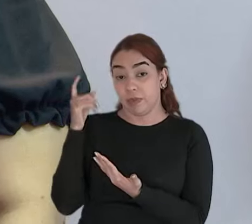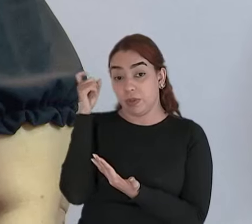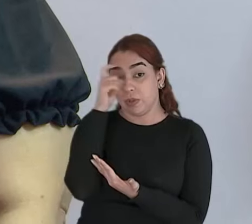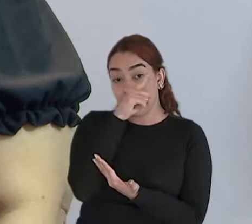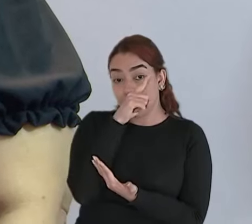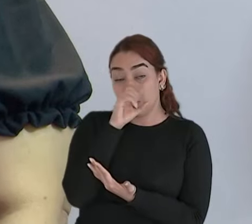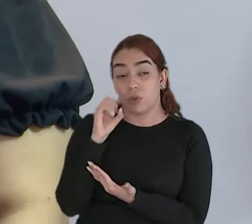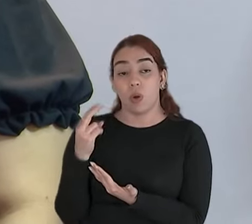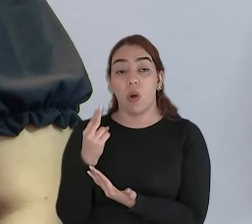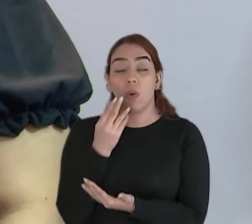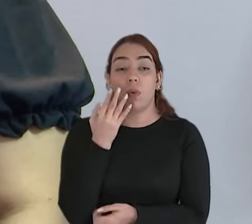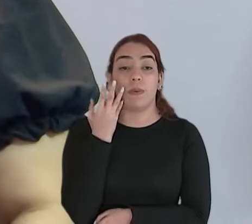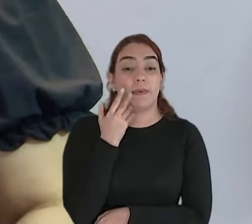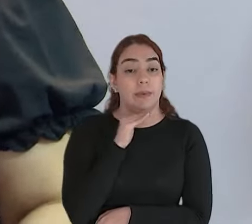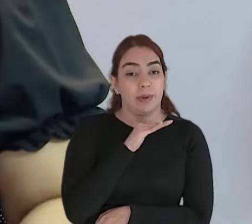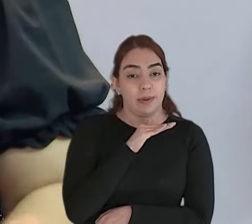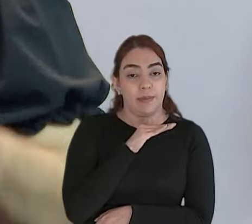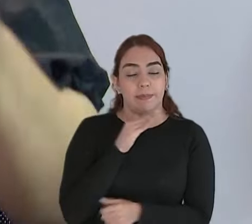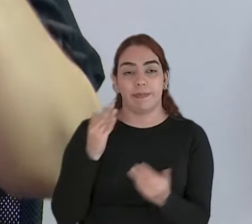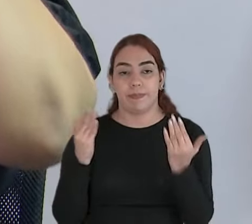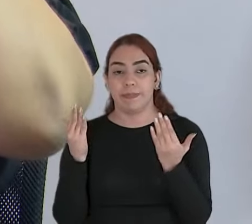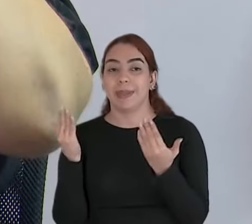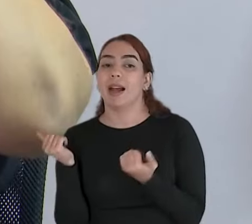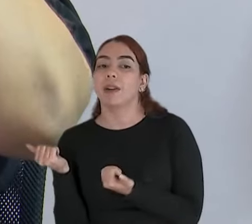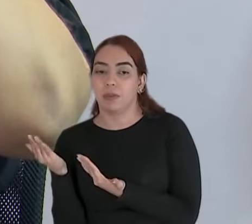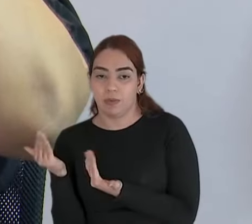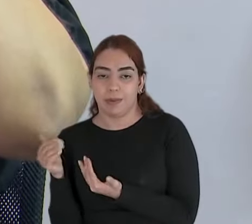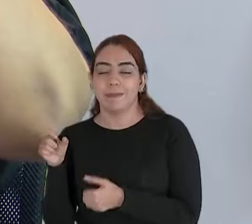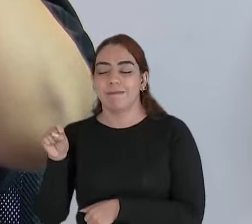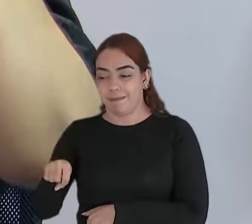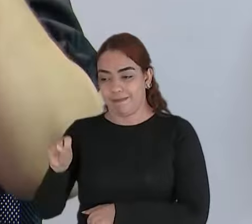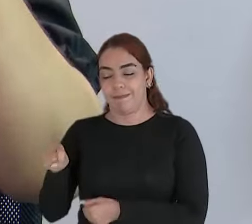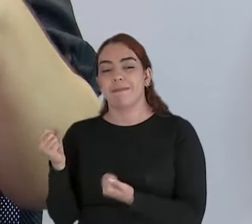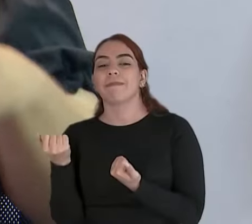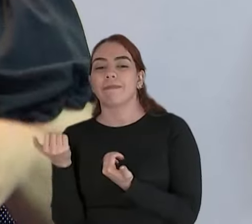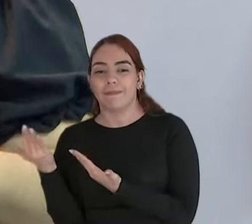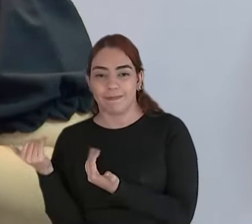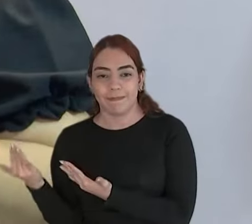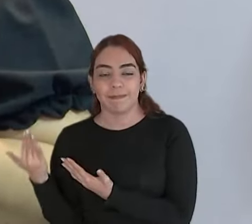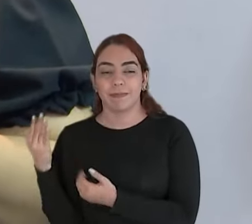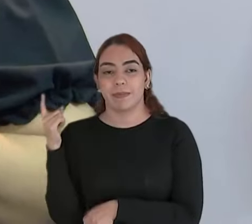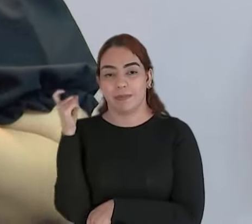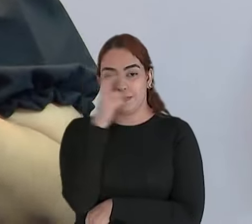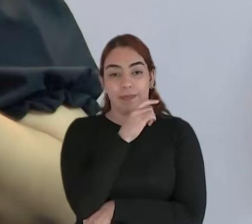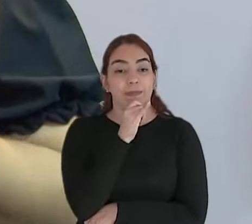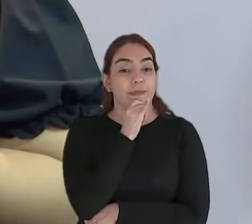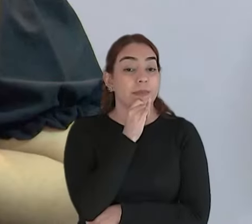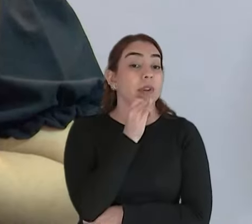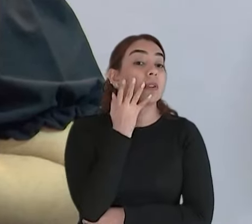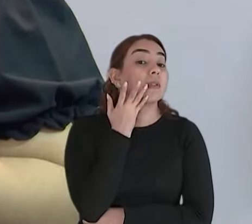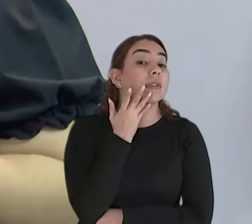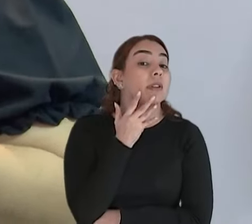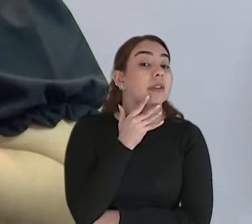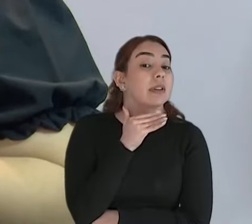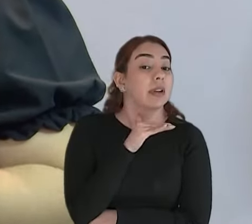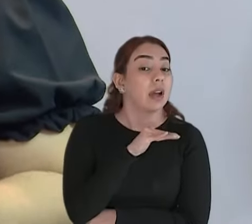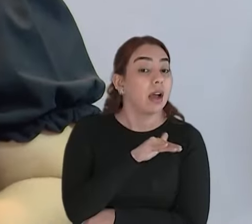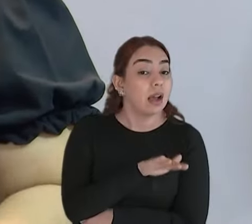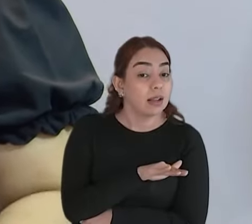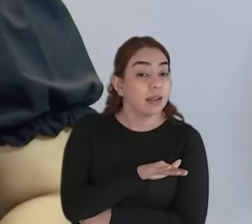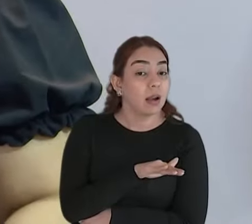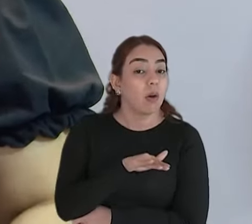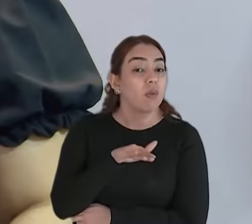difícil trabalhar com adolescente, mas eu vou te falar por quê. Quando a criança está saindo da infância, quando ela está entrando na puberdade,